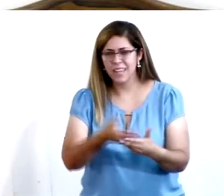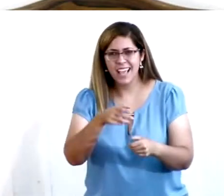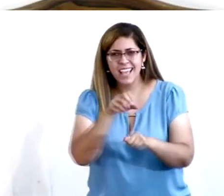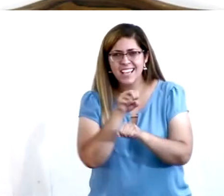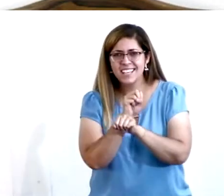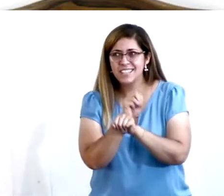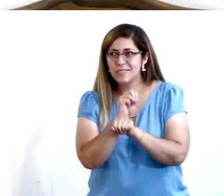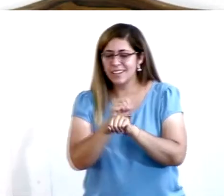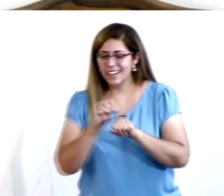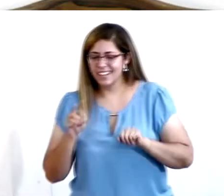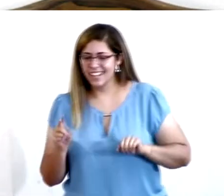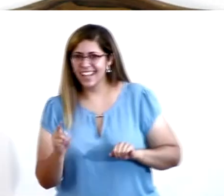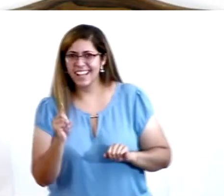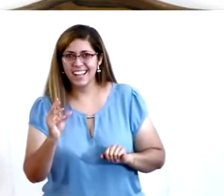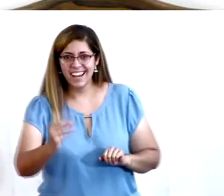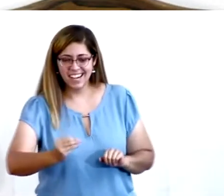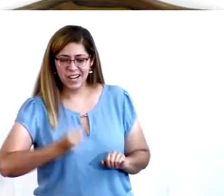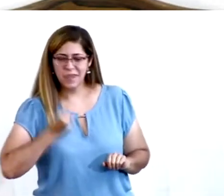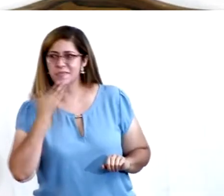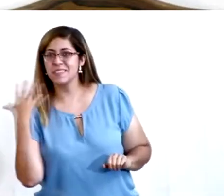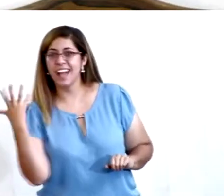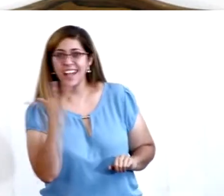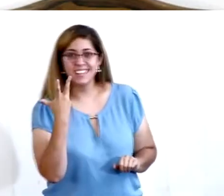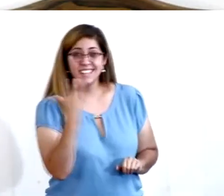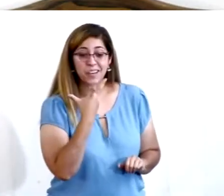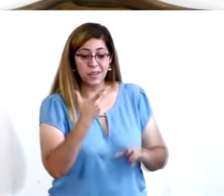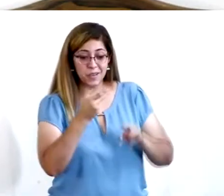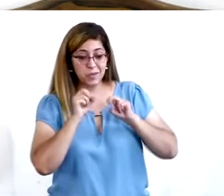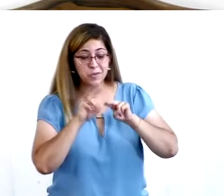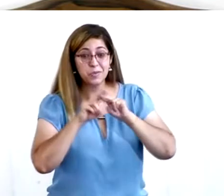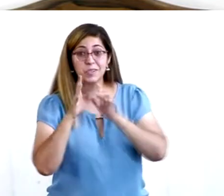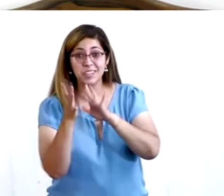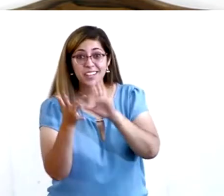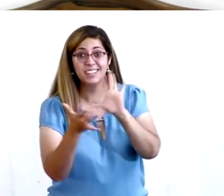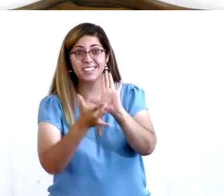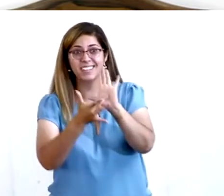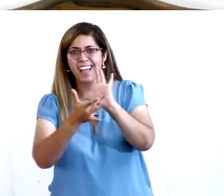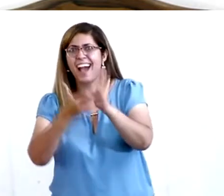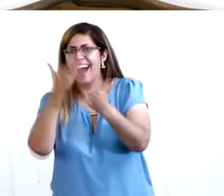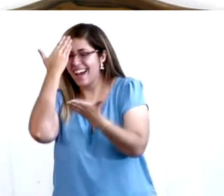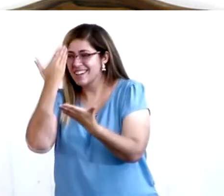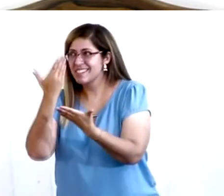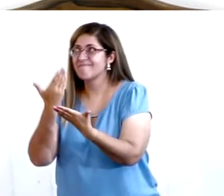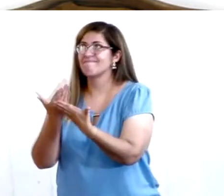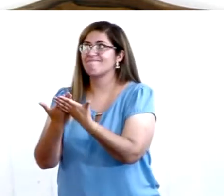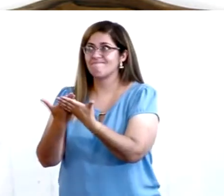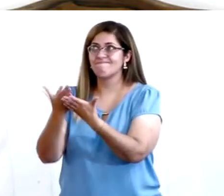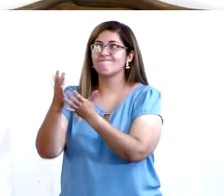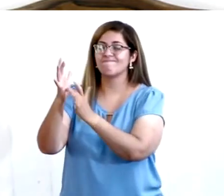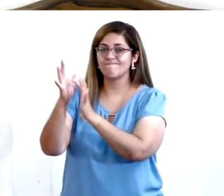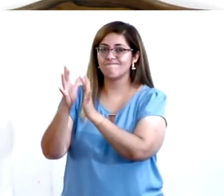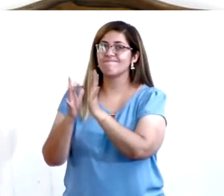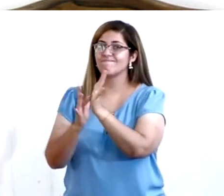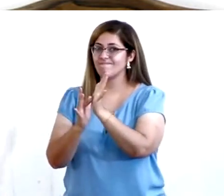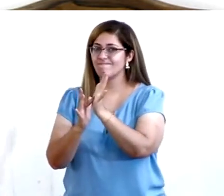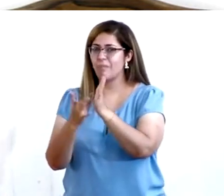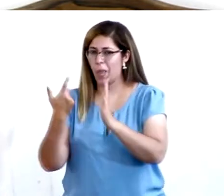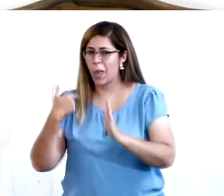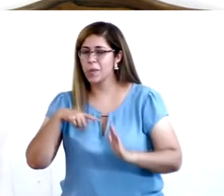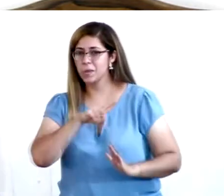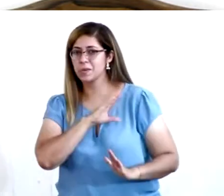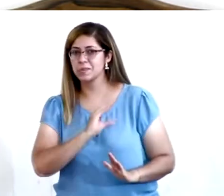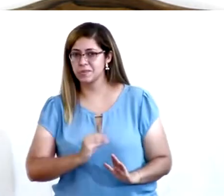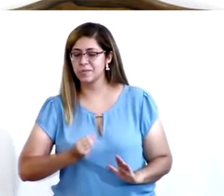a salvação, a crença na glória de Deus é a nossa. Porque,